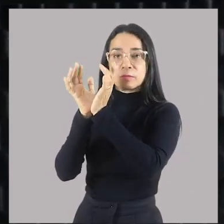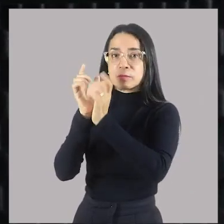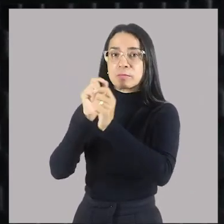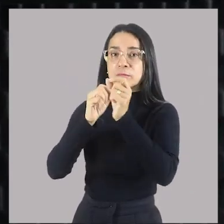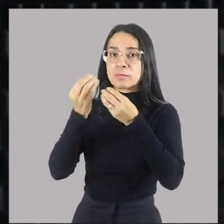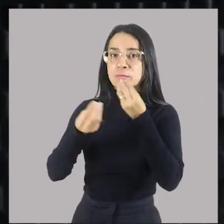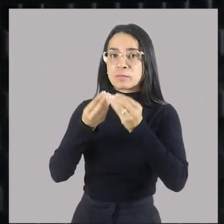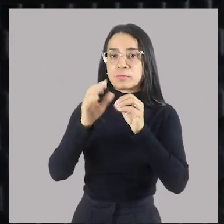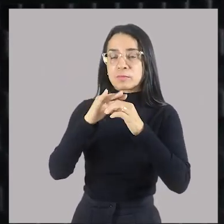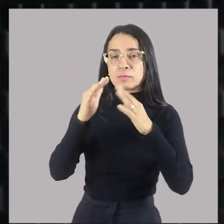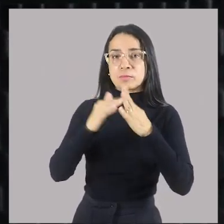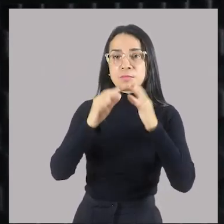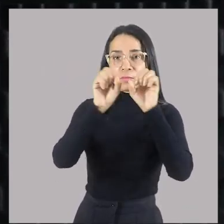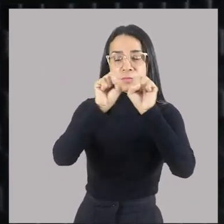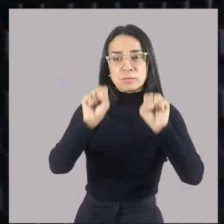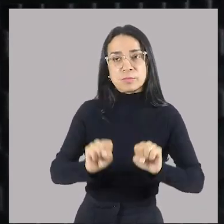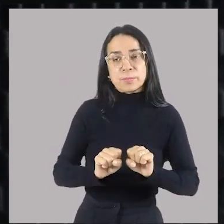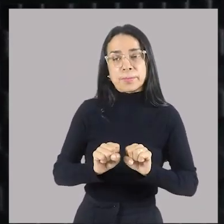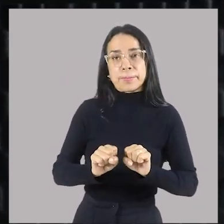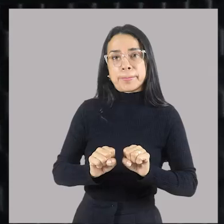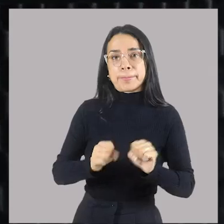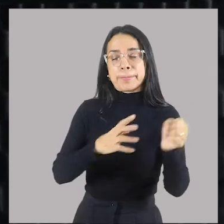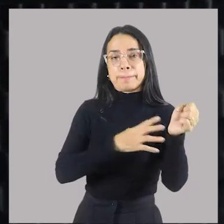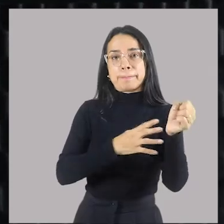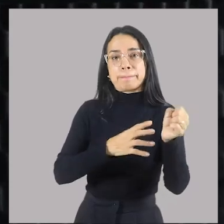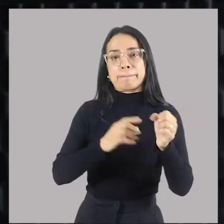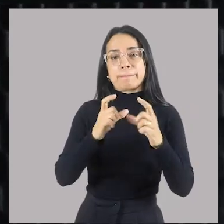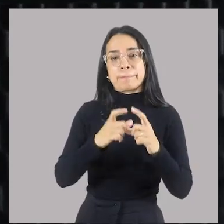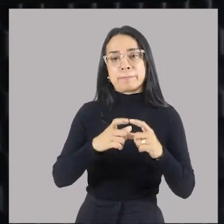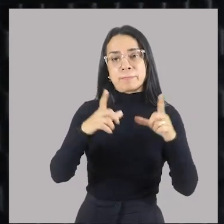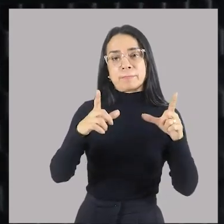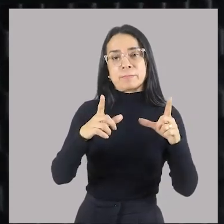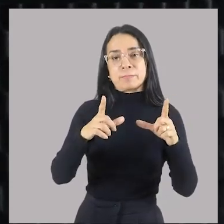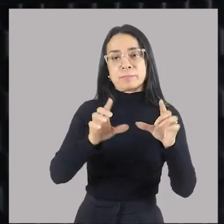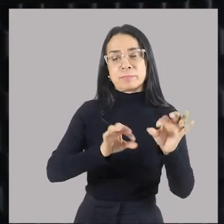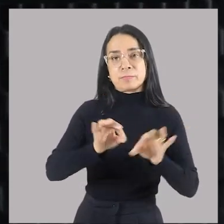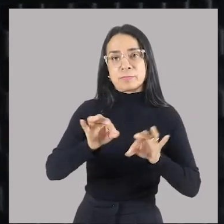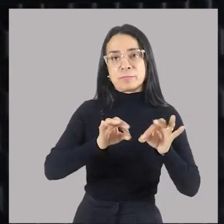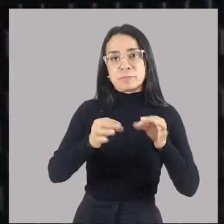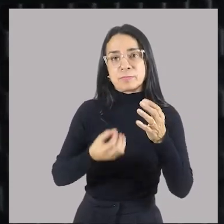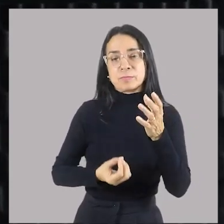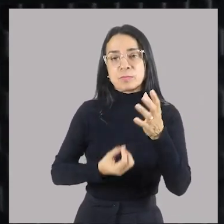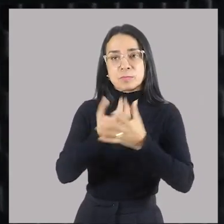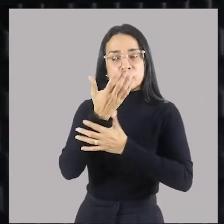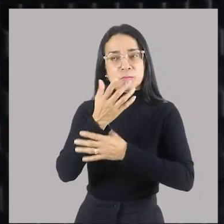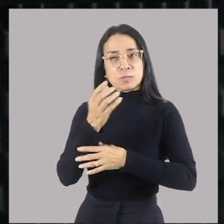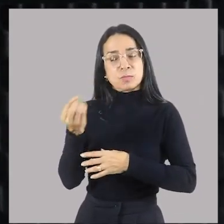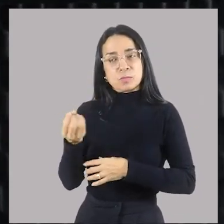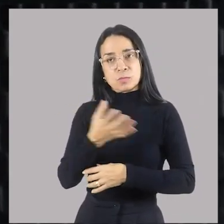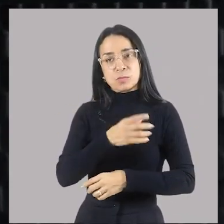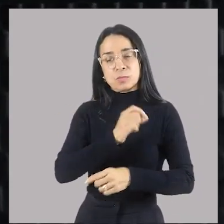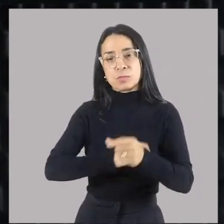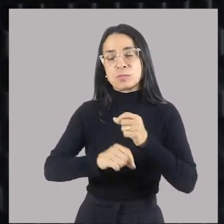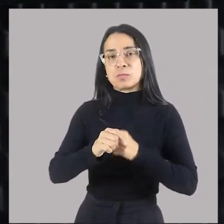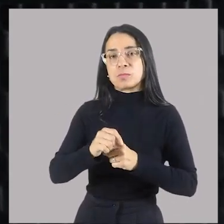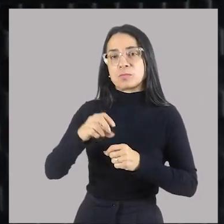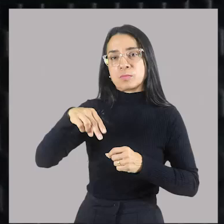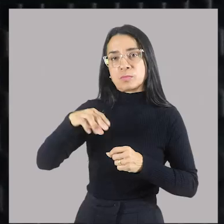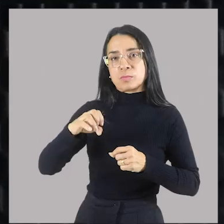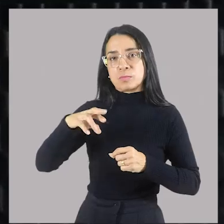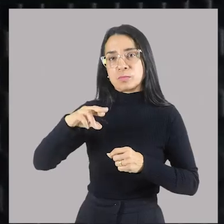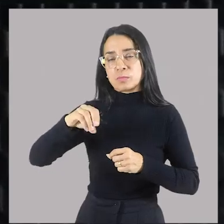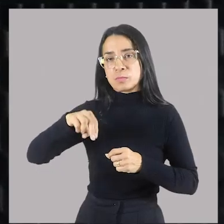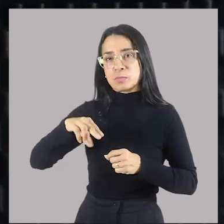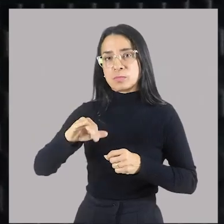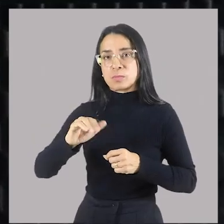cérebro, aumentando a capacidade de formar neurônios novos, e no corpo, aumentando a